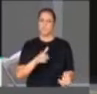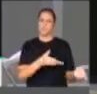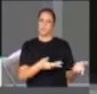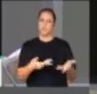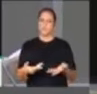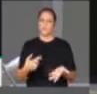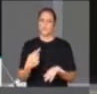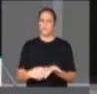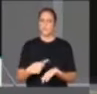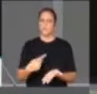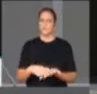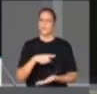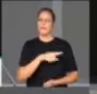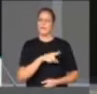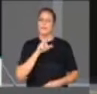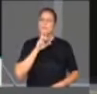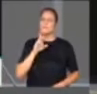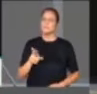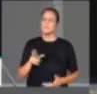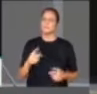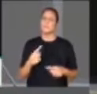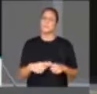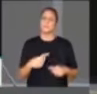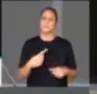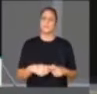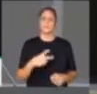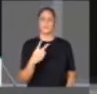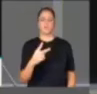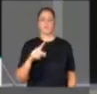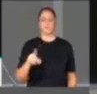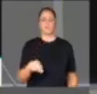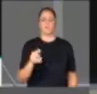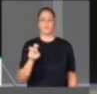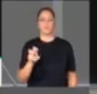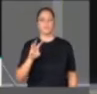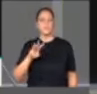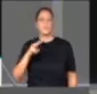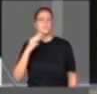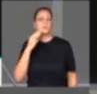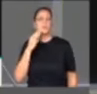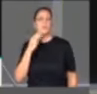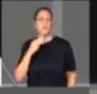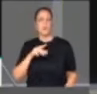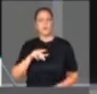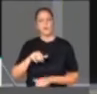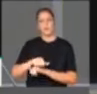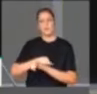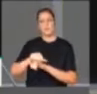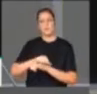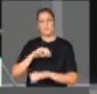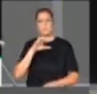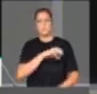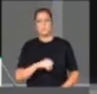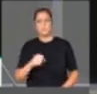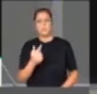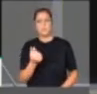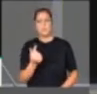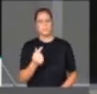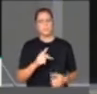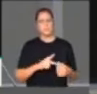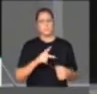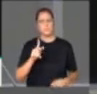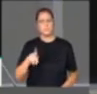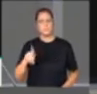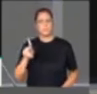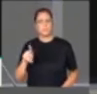para responder também os 2,5 bilhões que a Lava Jato surrupiou da Petrobras e queria